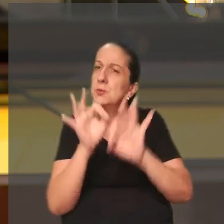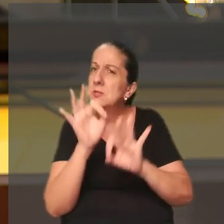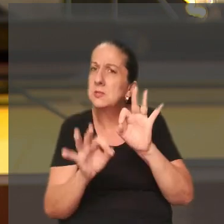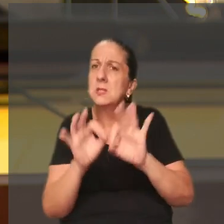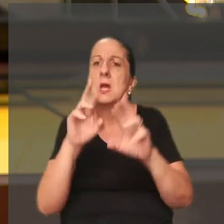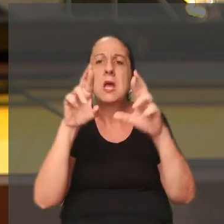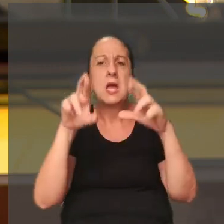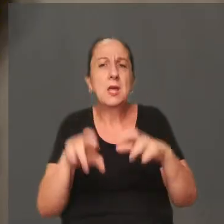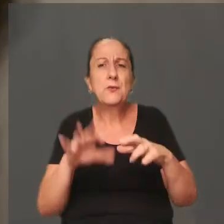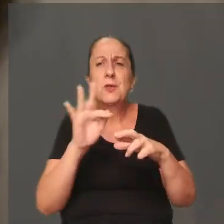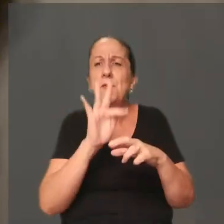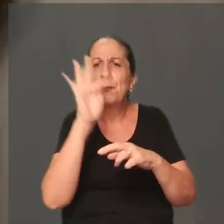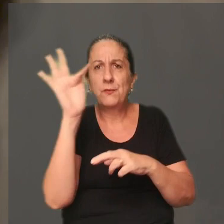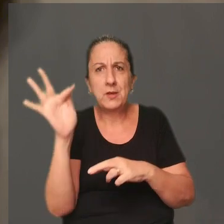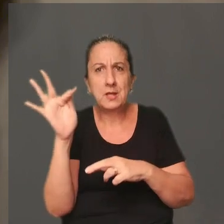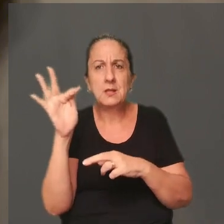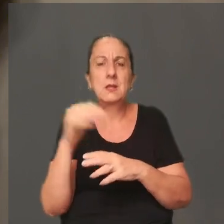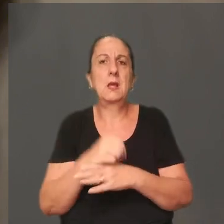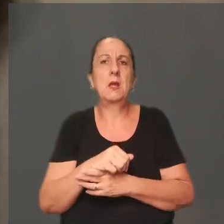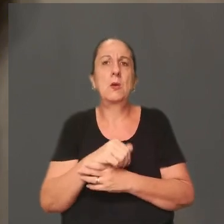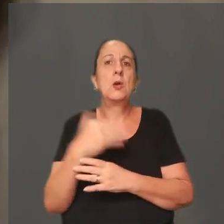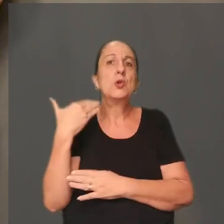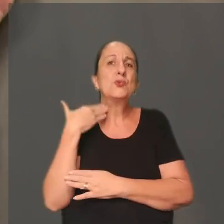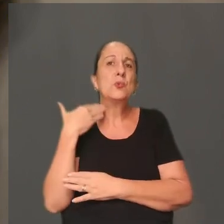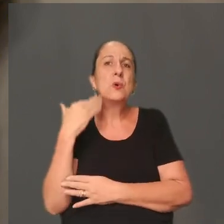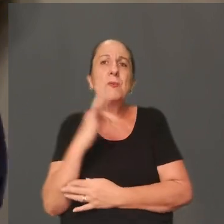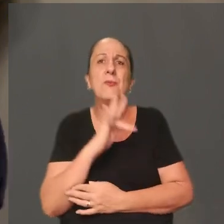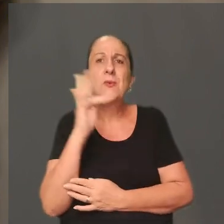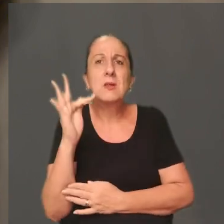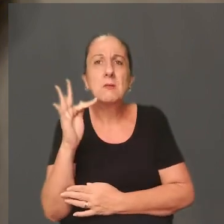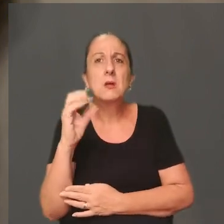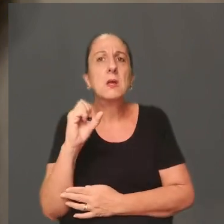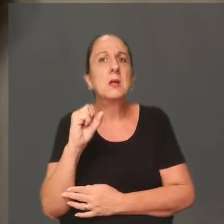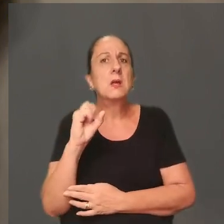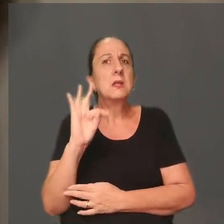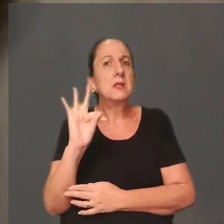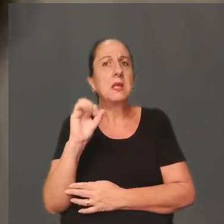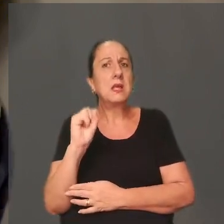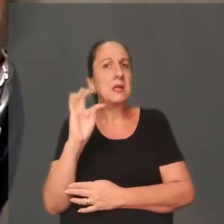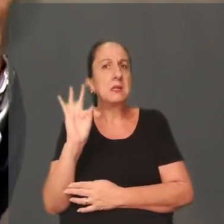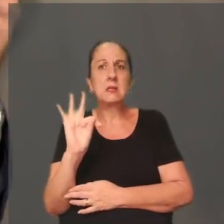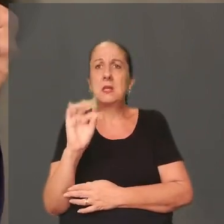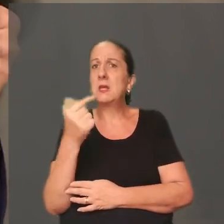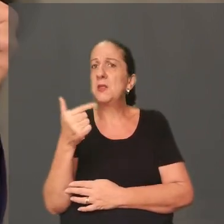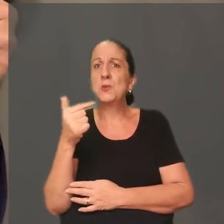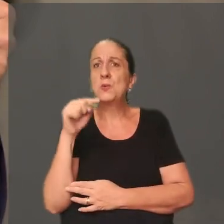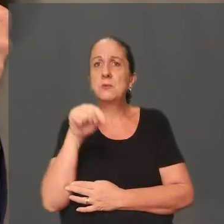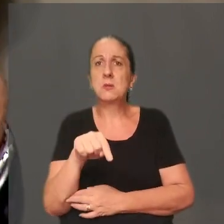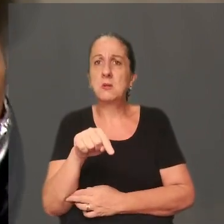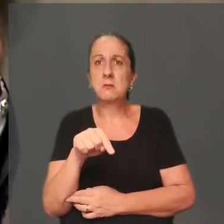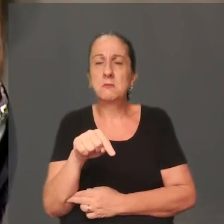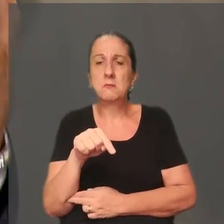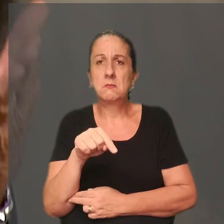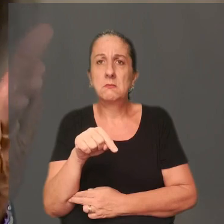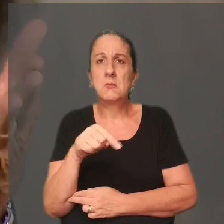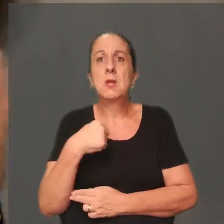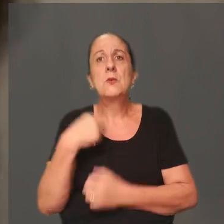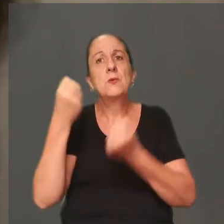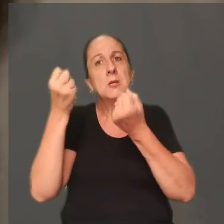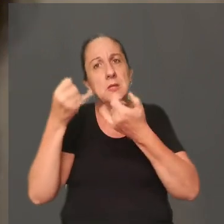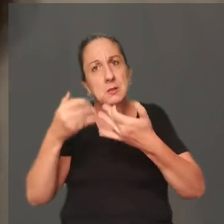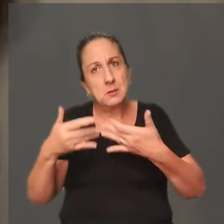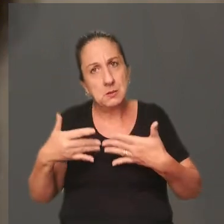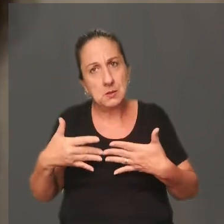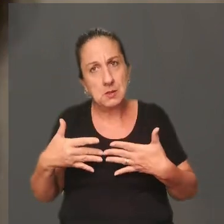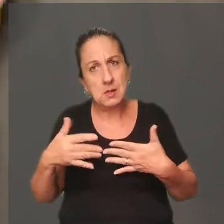Tribunais Regionais Federais, juízes federais, e o TST não estava ali naquele rol. Então, eu tive que explicar